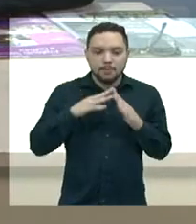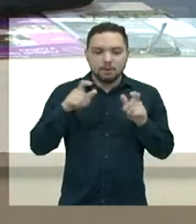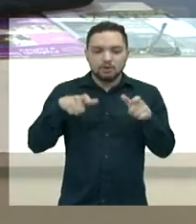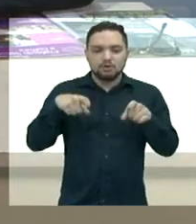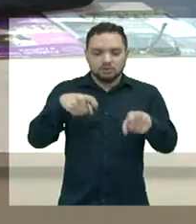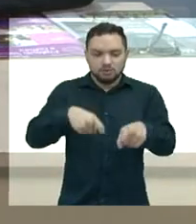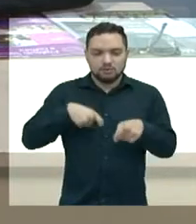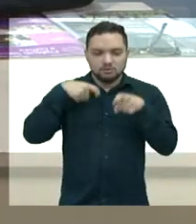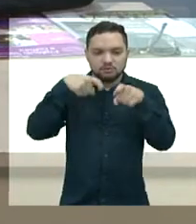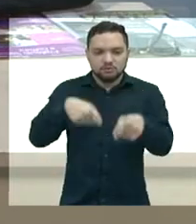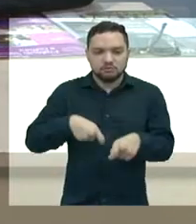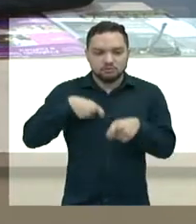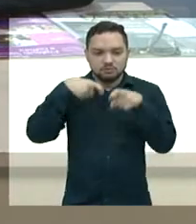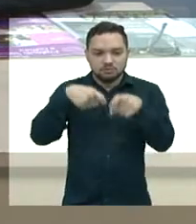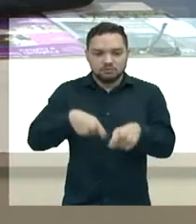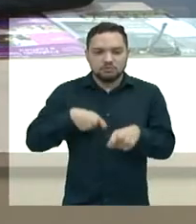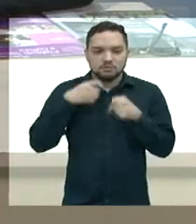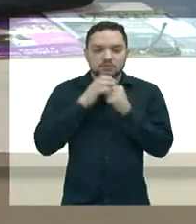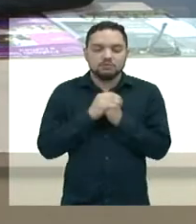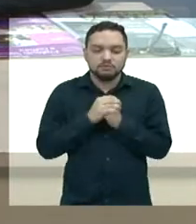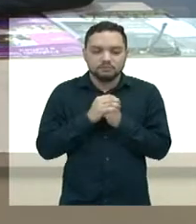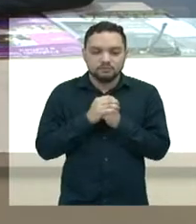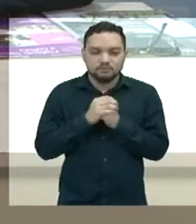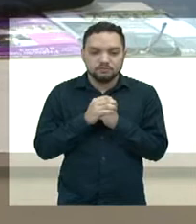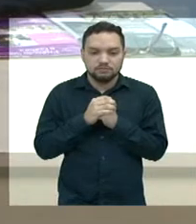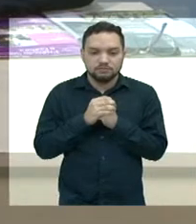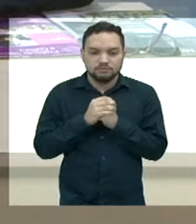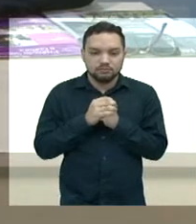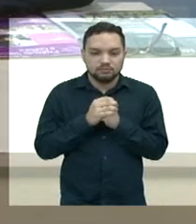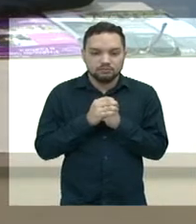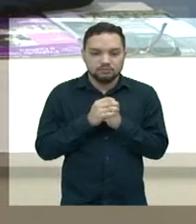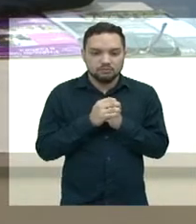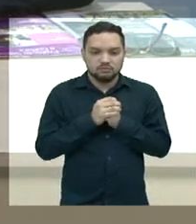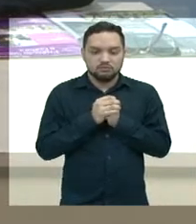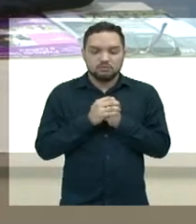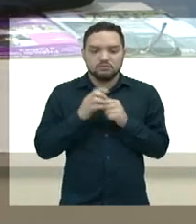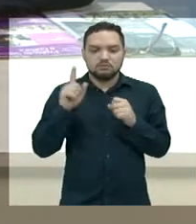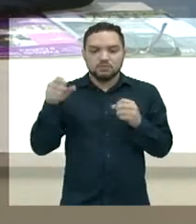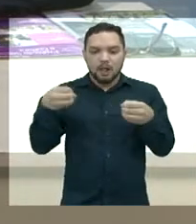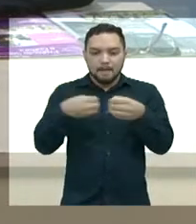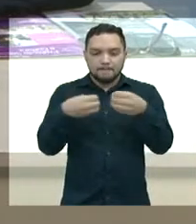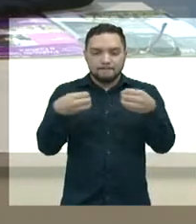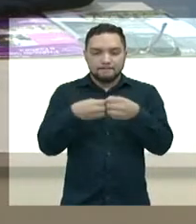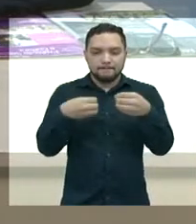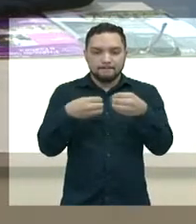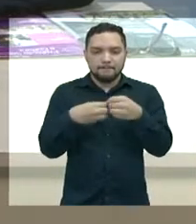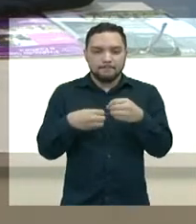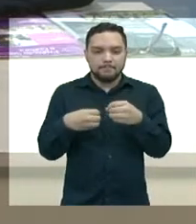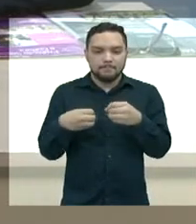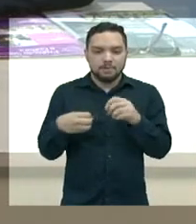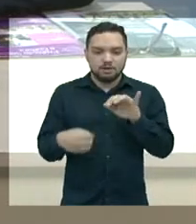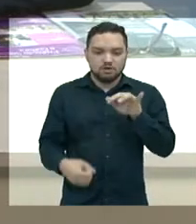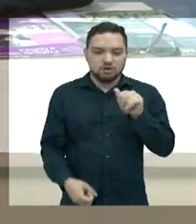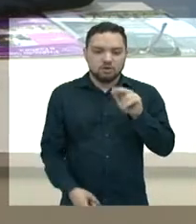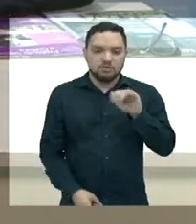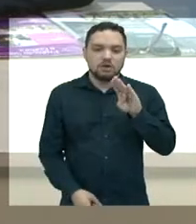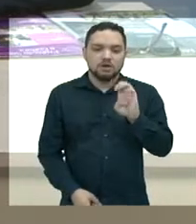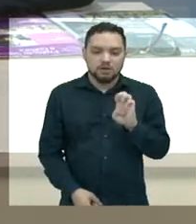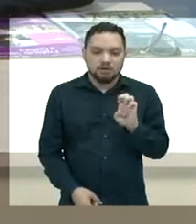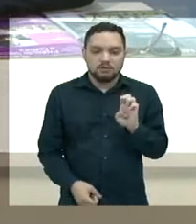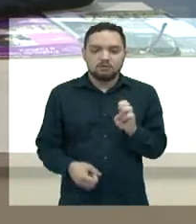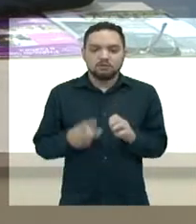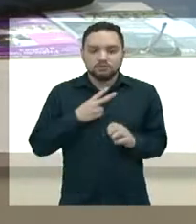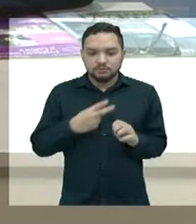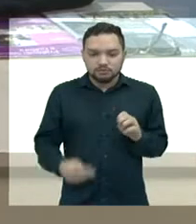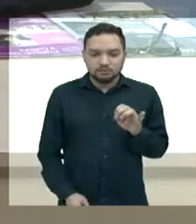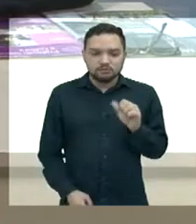do homem de populações ribeirinhas, como por exemplo ali ao longo do Vale do Jaguaribe. Vereador Joaquim Rocha esteve